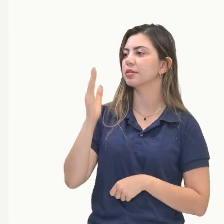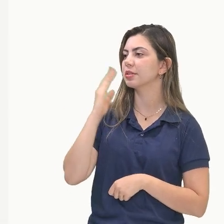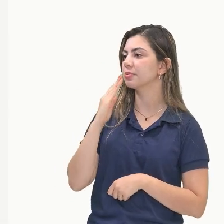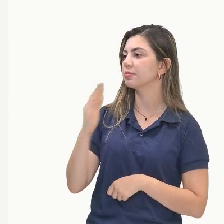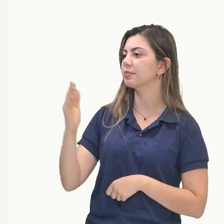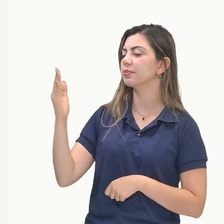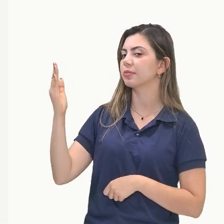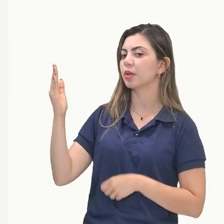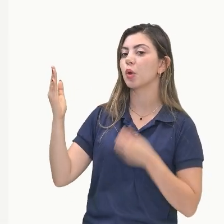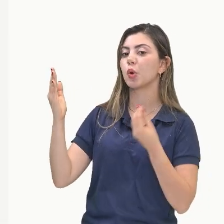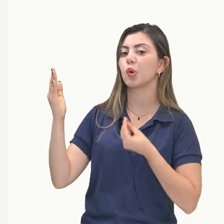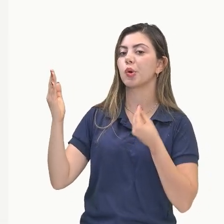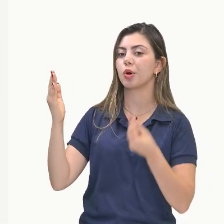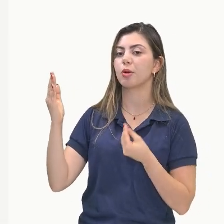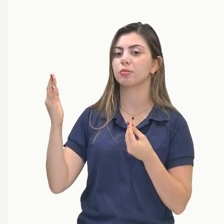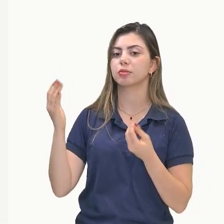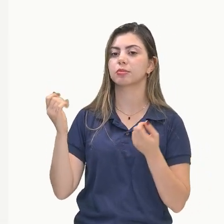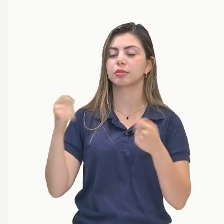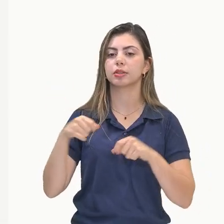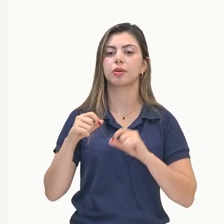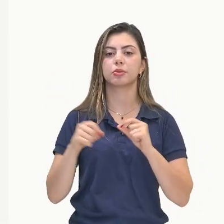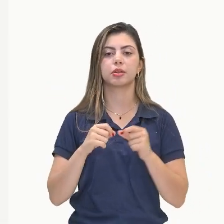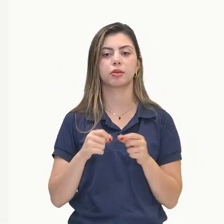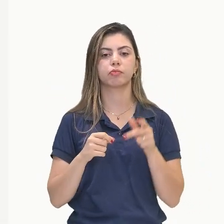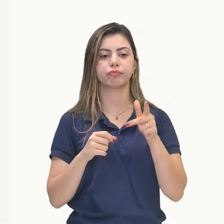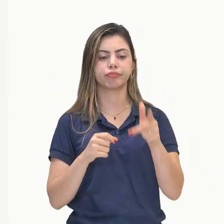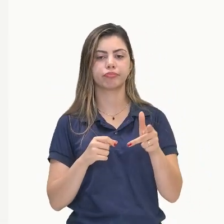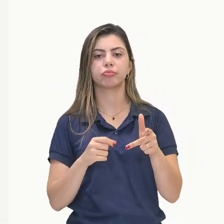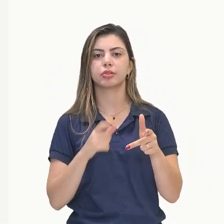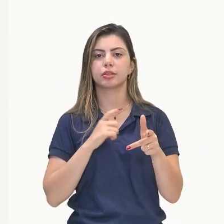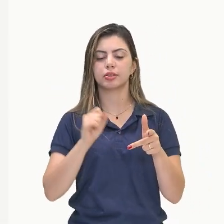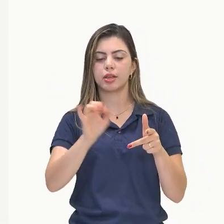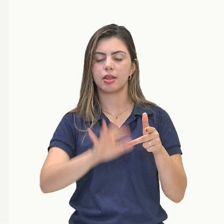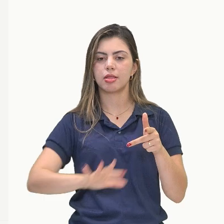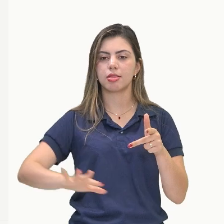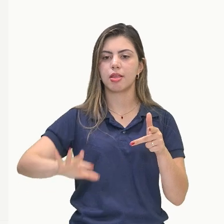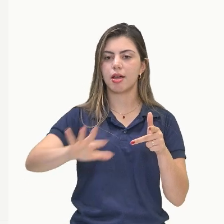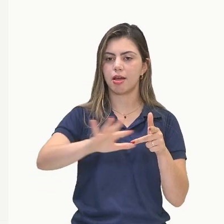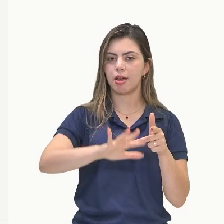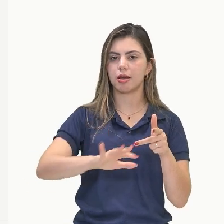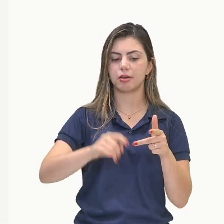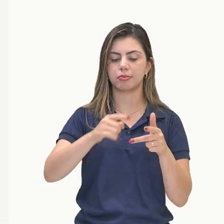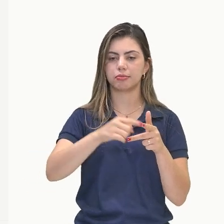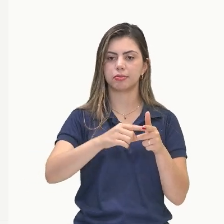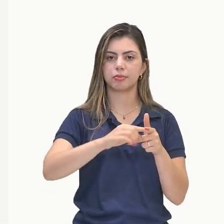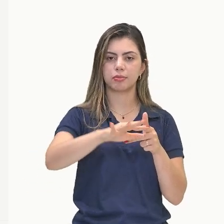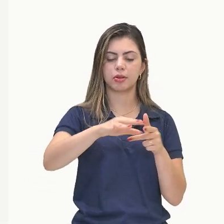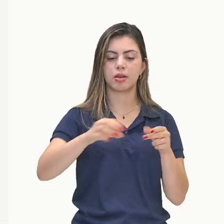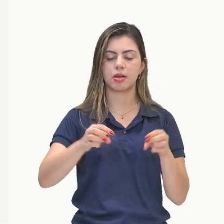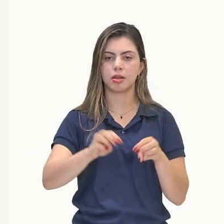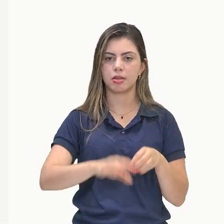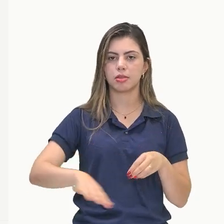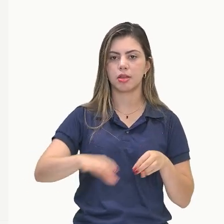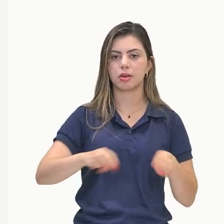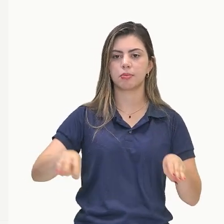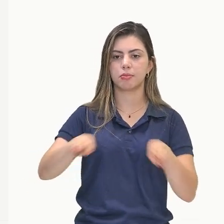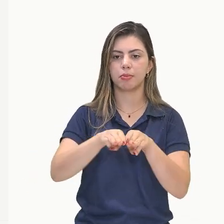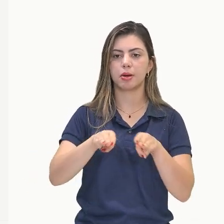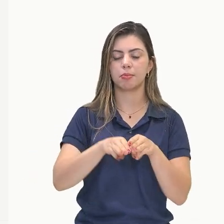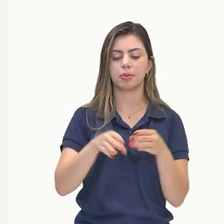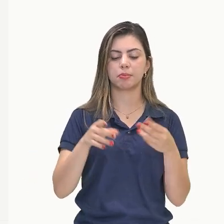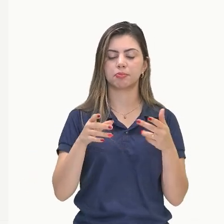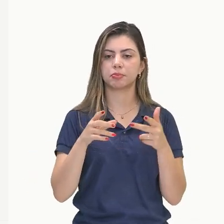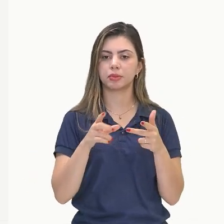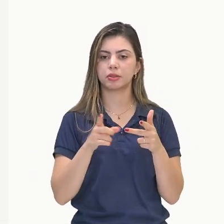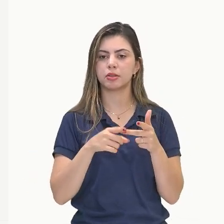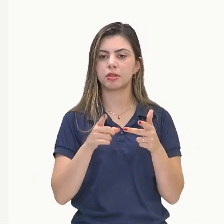Você aponta o seu dedo indicador na direção do campo, o dedo médio na direção da velocidade e o polegar vai indicar para você